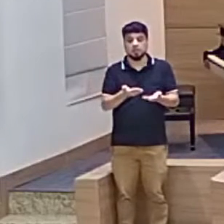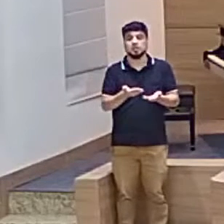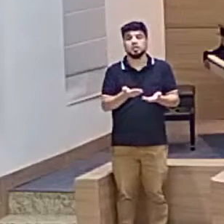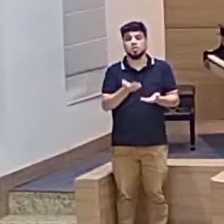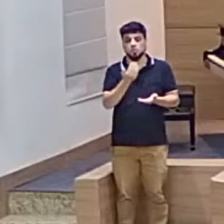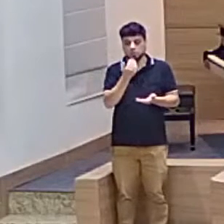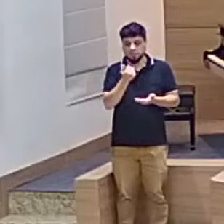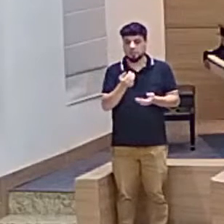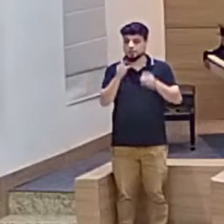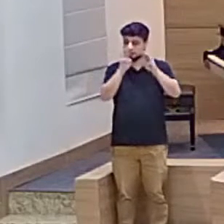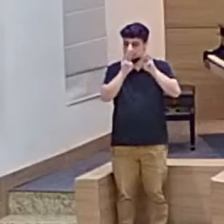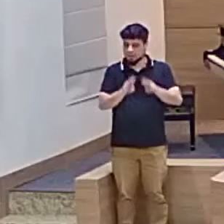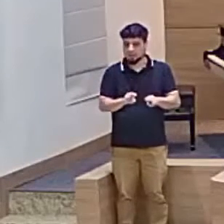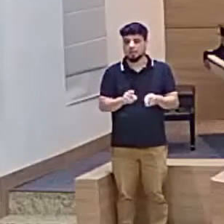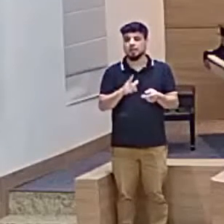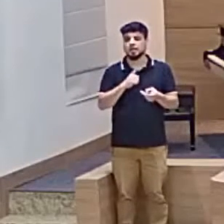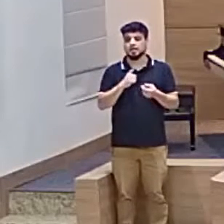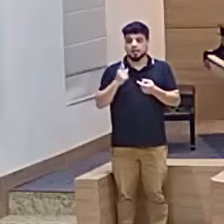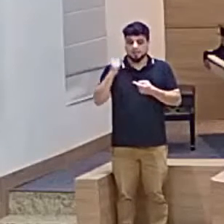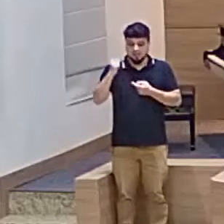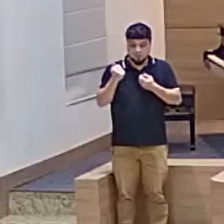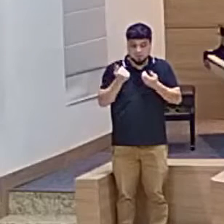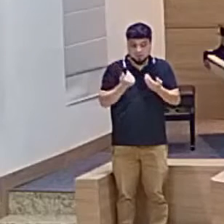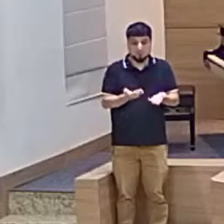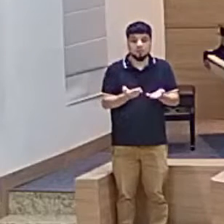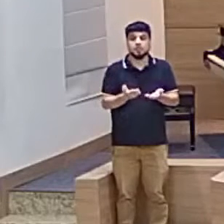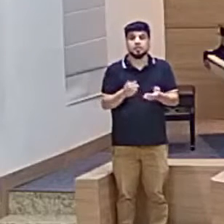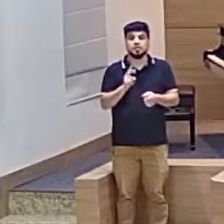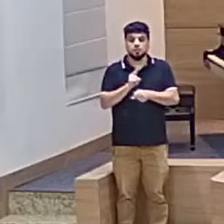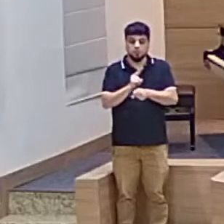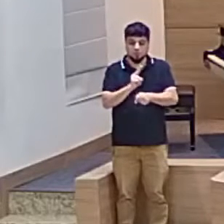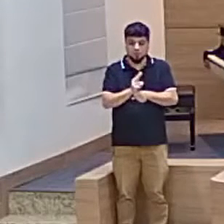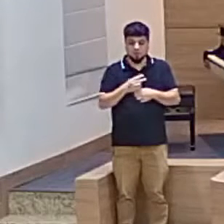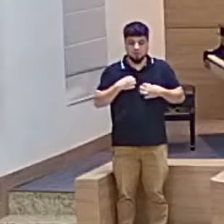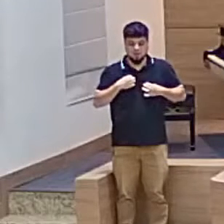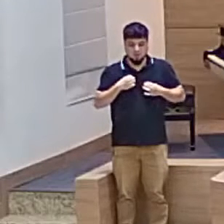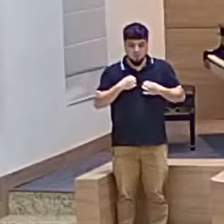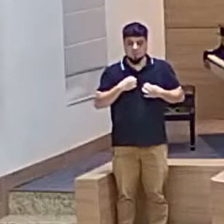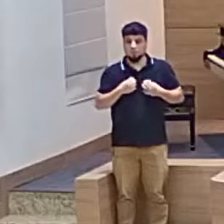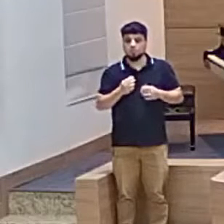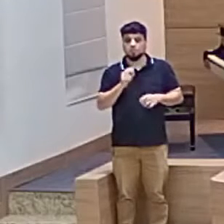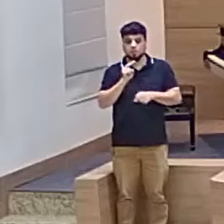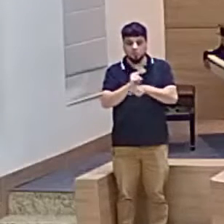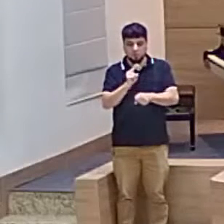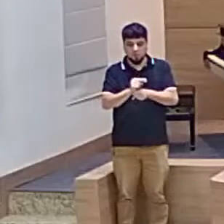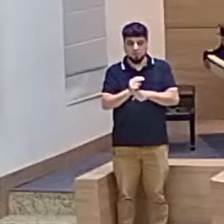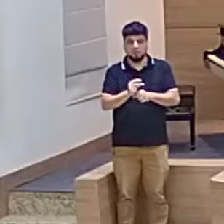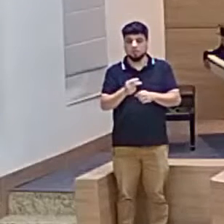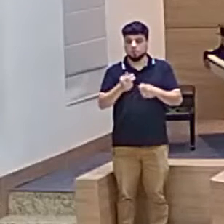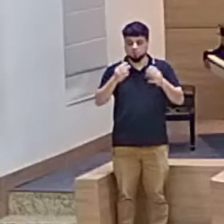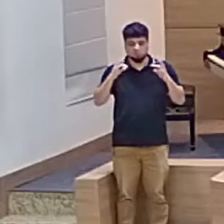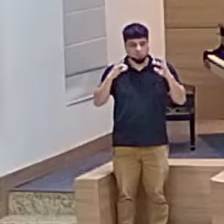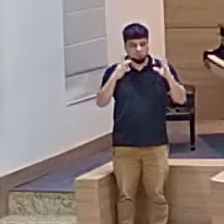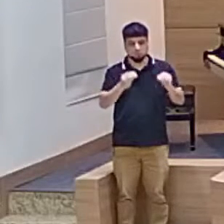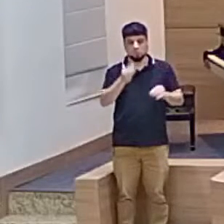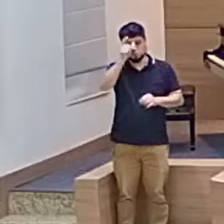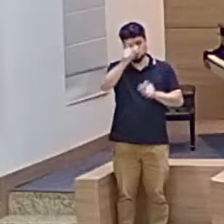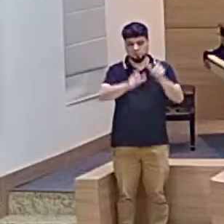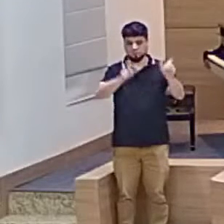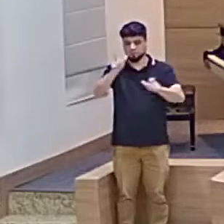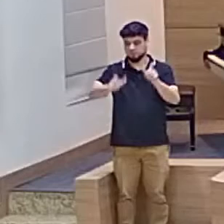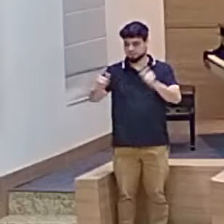curso até a chegada à Terra Prometida então Josué ele vem fazendo esse catado e ele vai mostrando como Deus